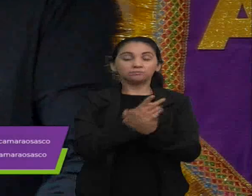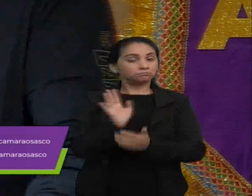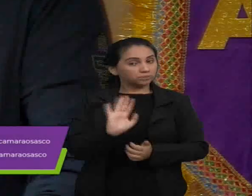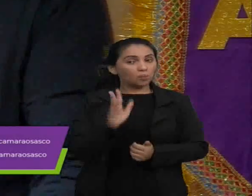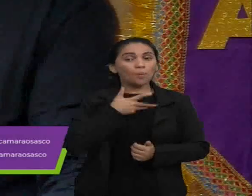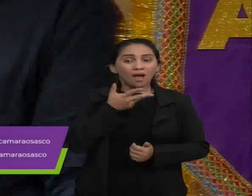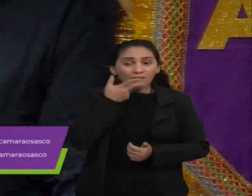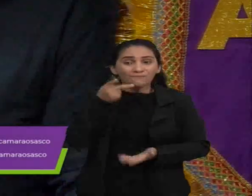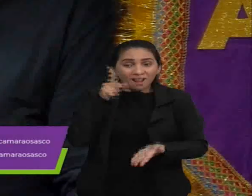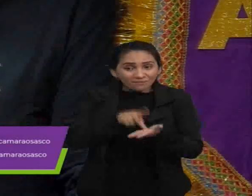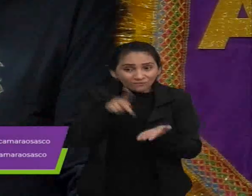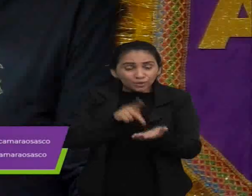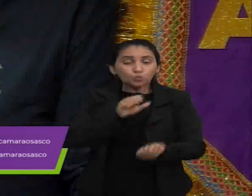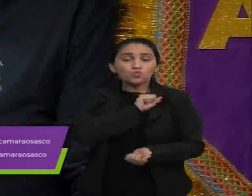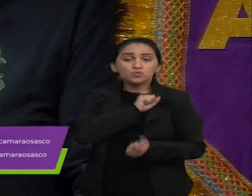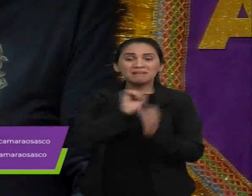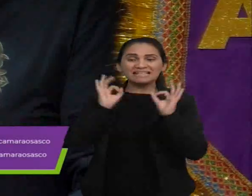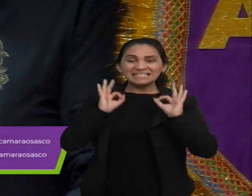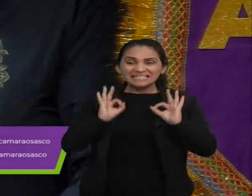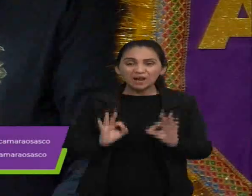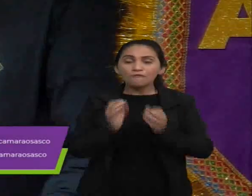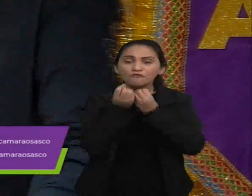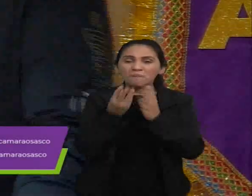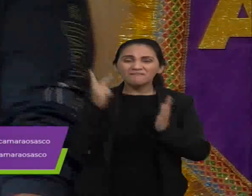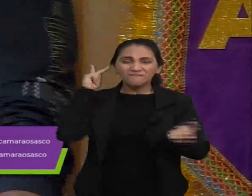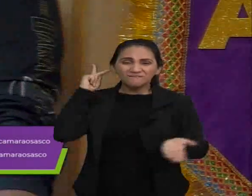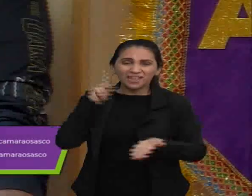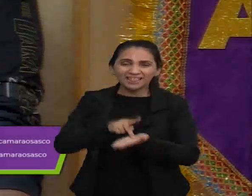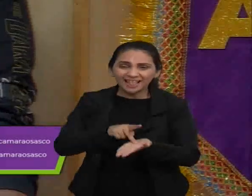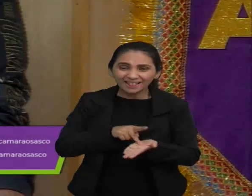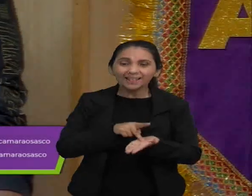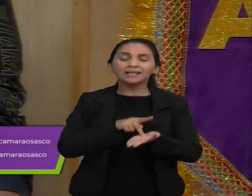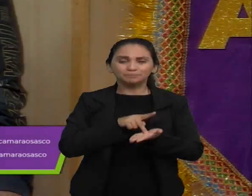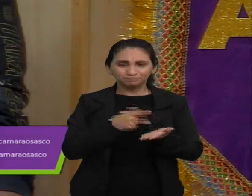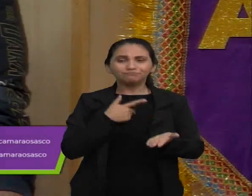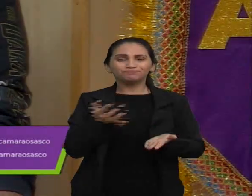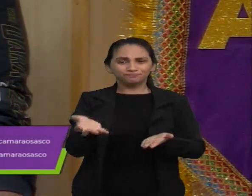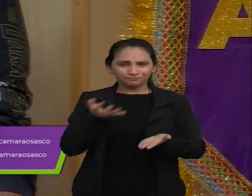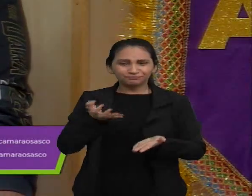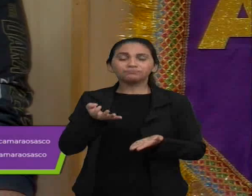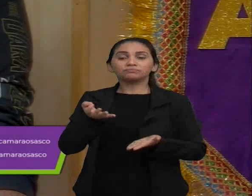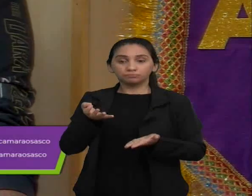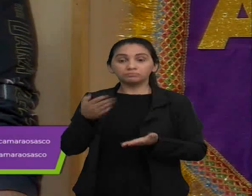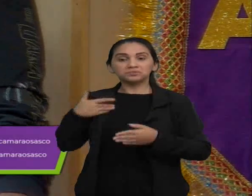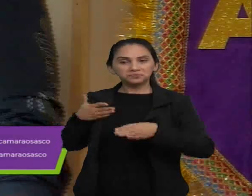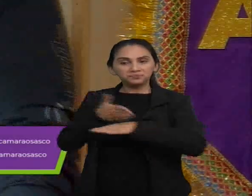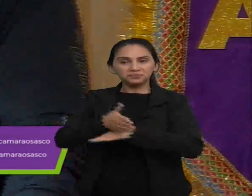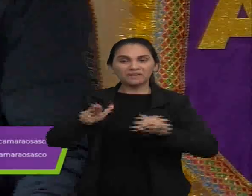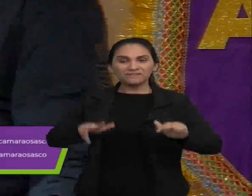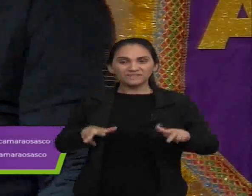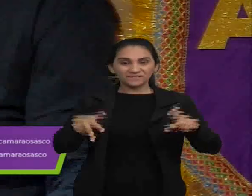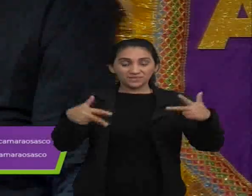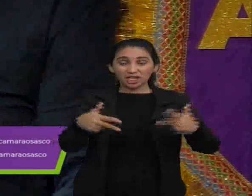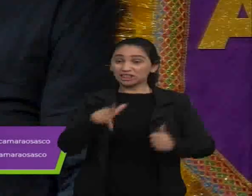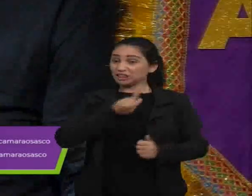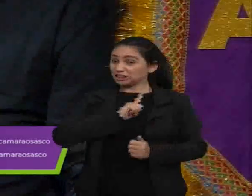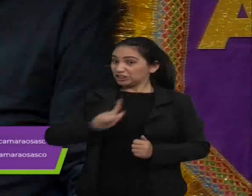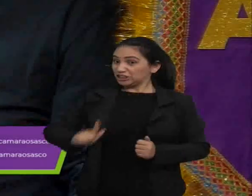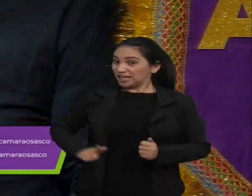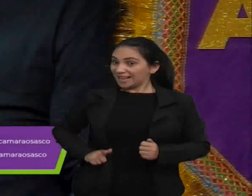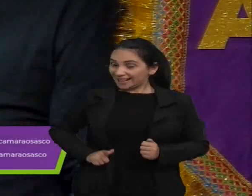preocupação que a gente tinha, de trazer essa informação para a Câmara de Vereadores. Mas os gerentes foram